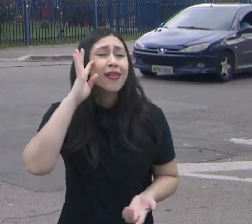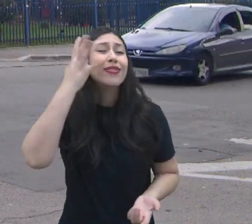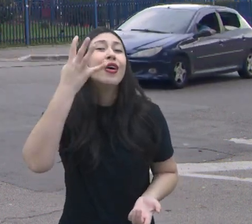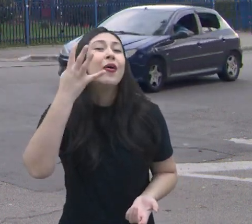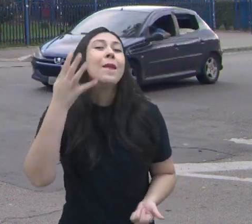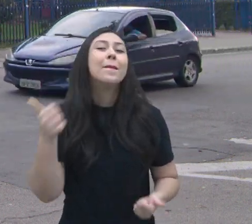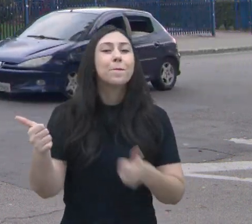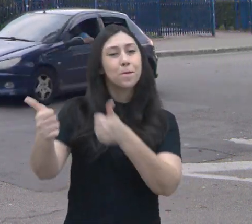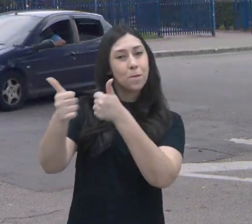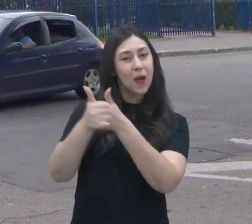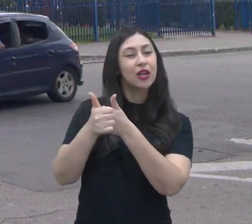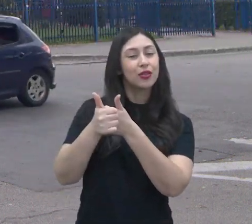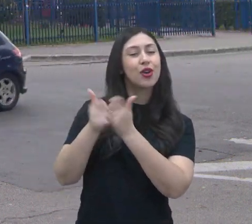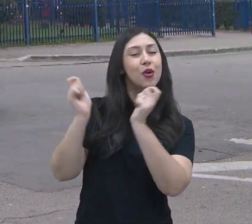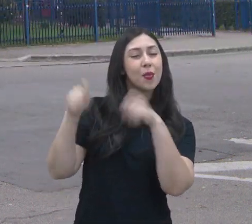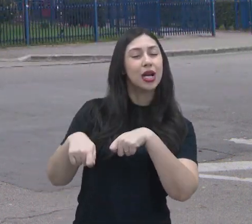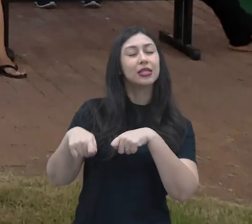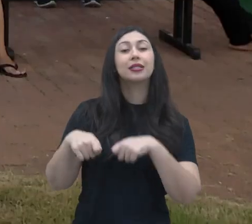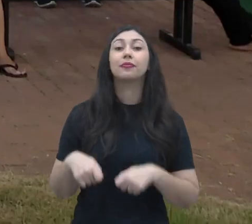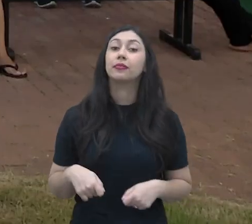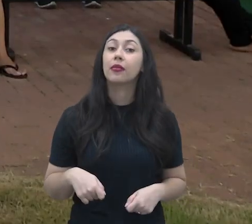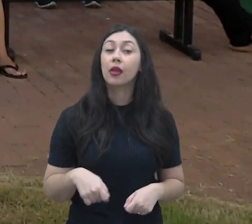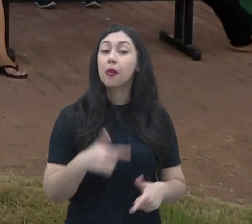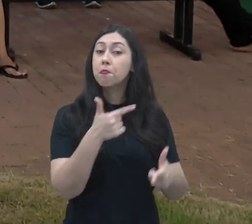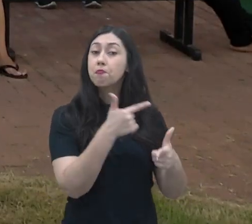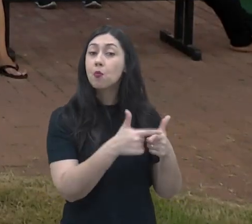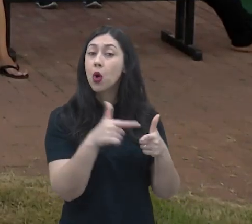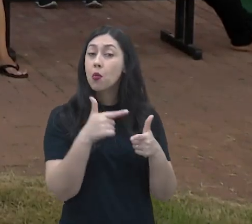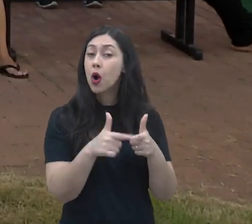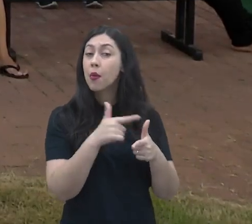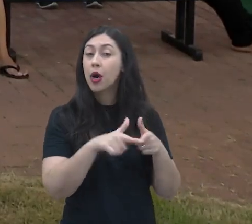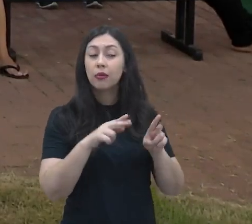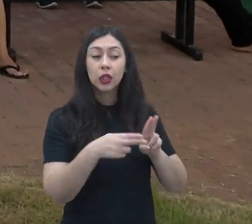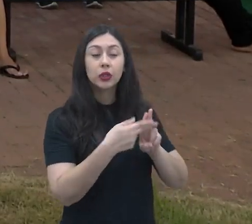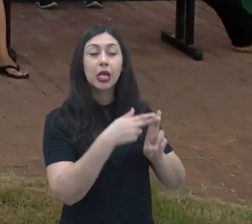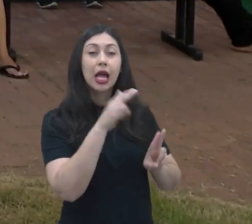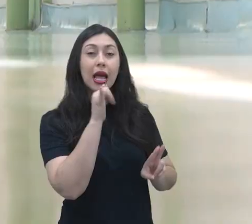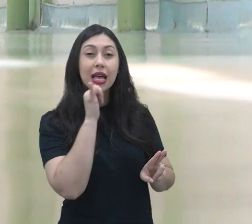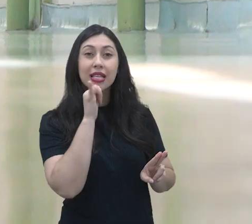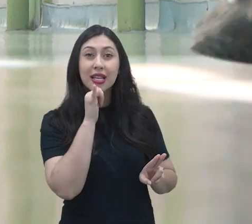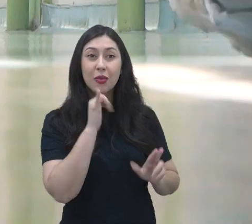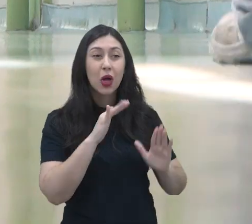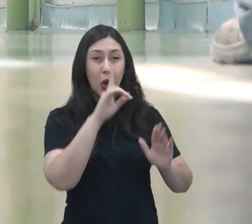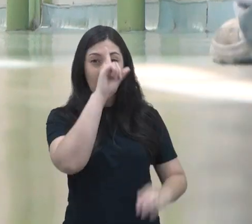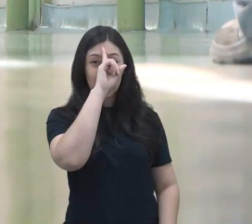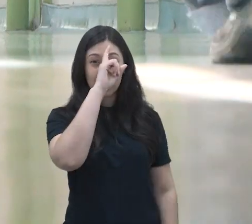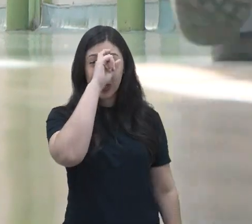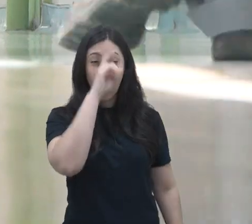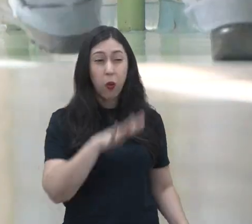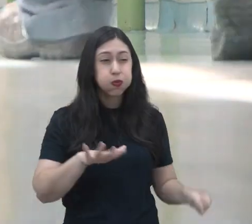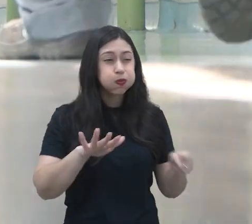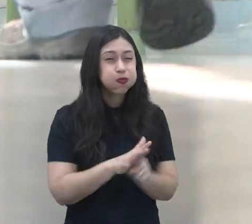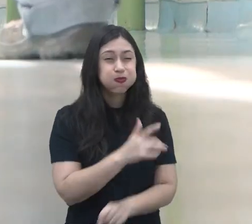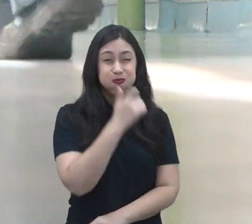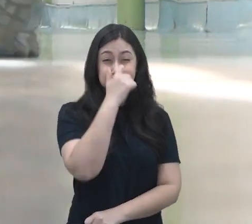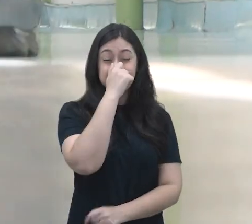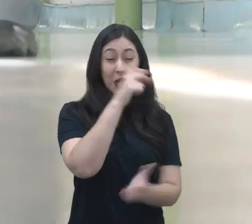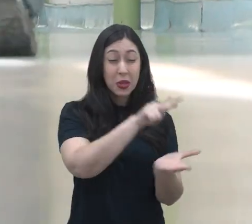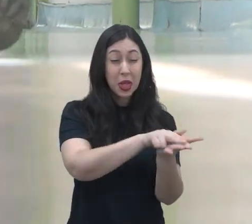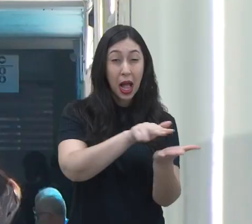soluções também estão ao nosso alcance. Alguns problemas enfrentados pelo SUS, como a superlotação e a